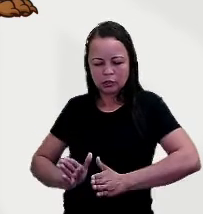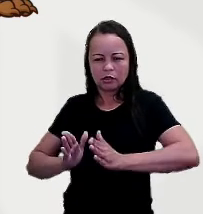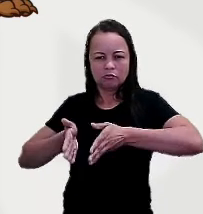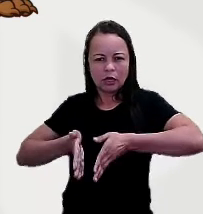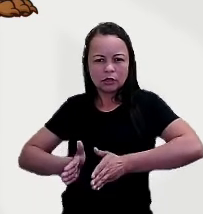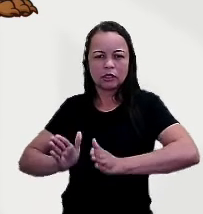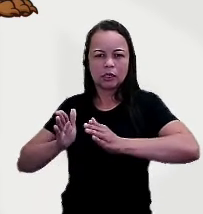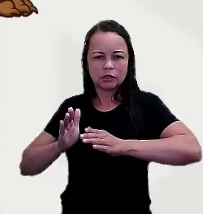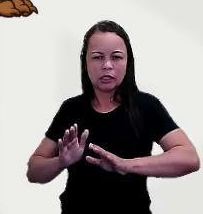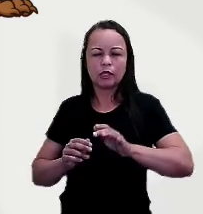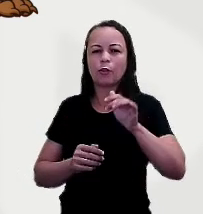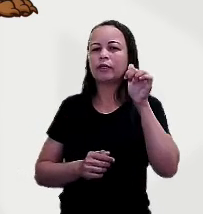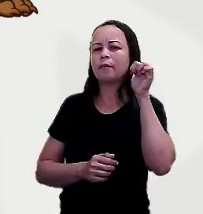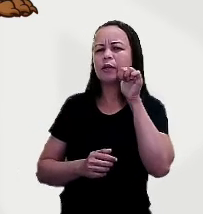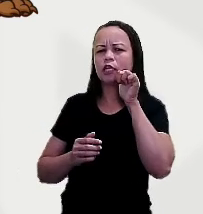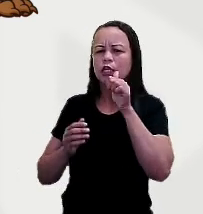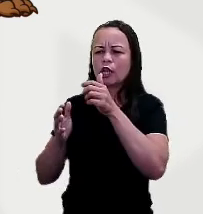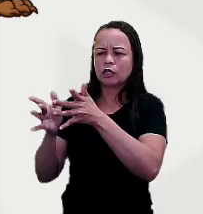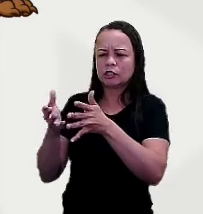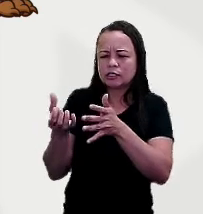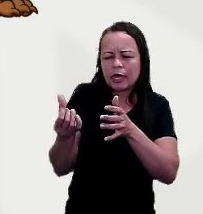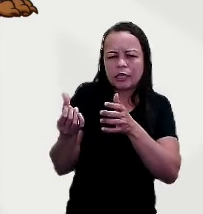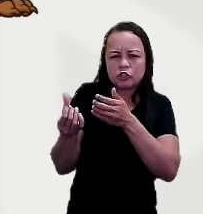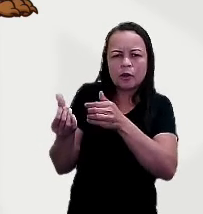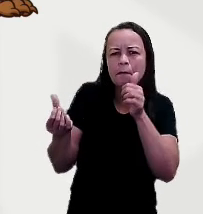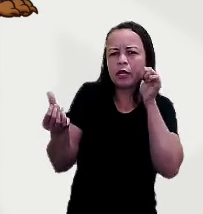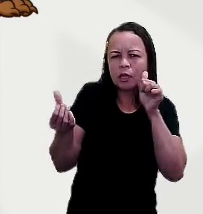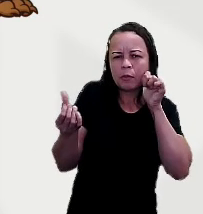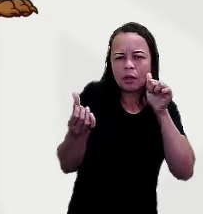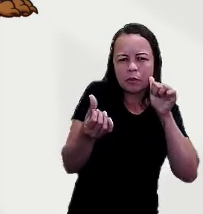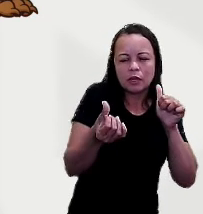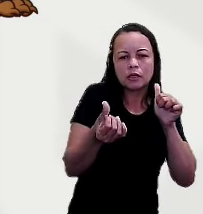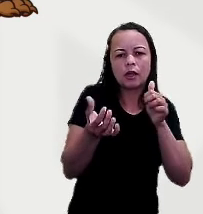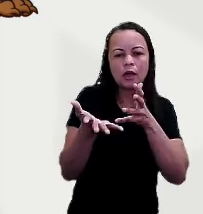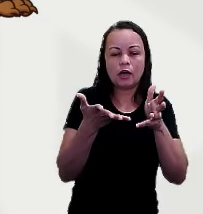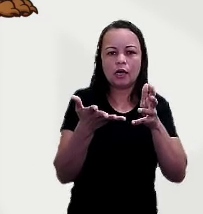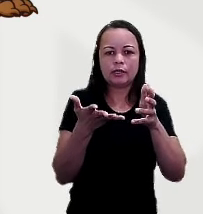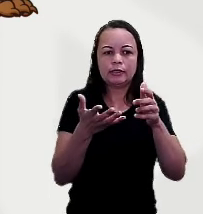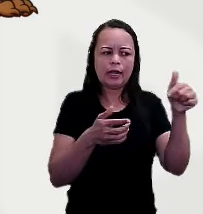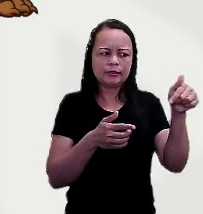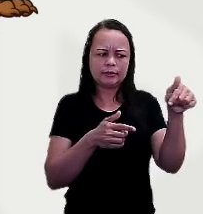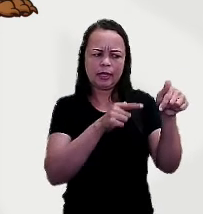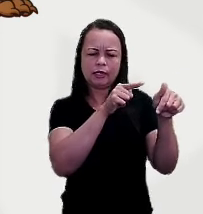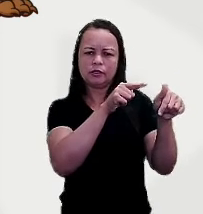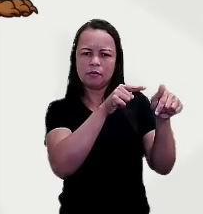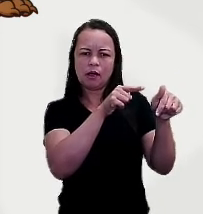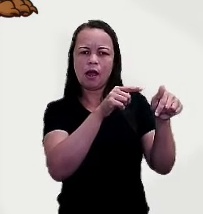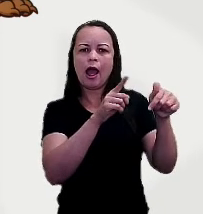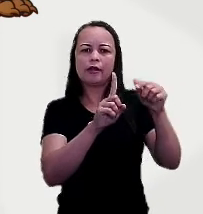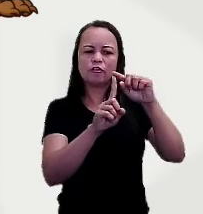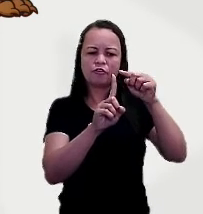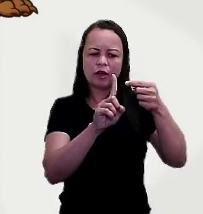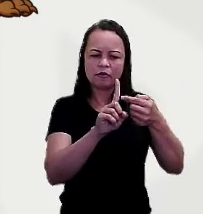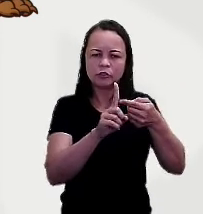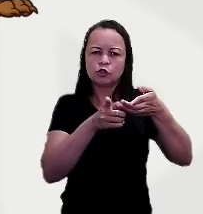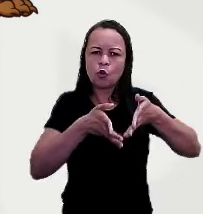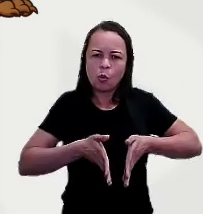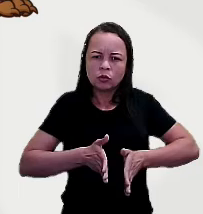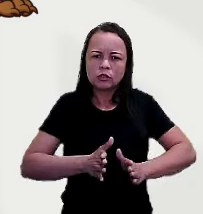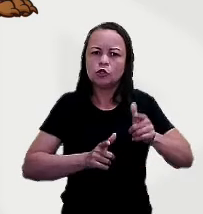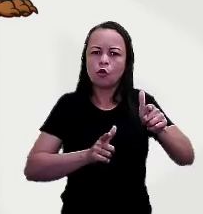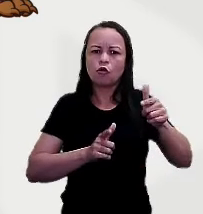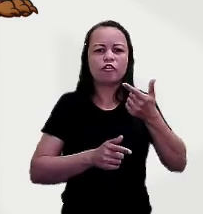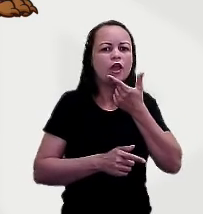tem 6 filhas. Ela engravidar na 7ª vez e for um menino, é o 7º filho.